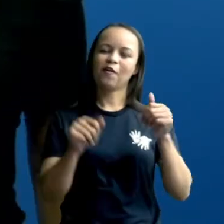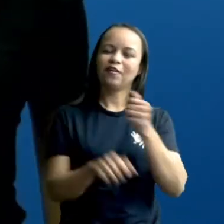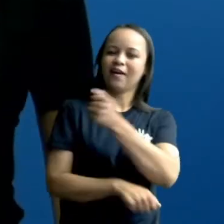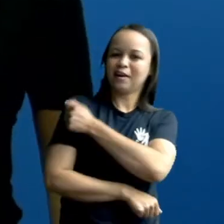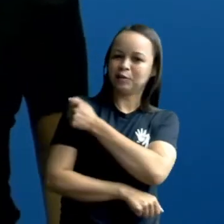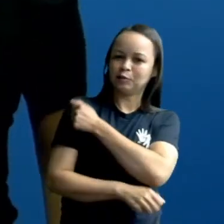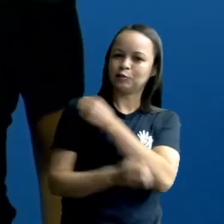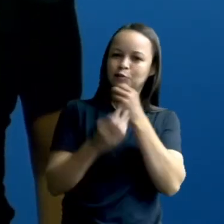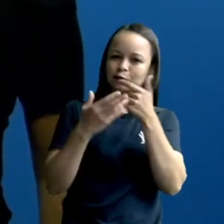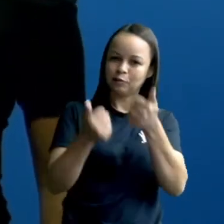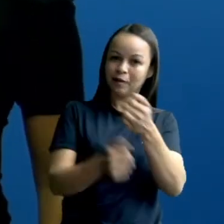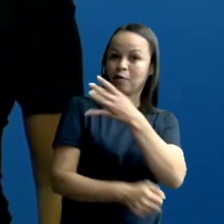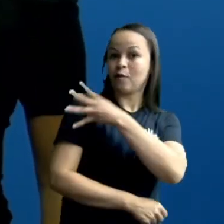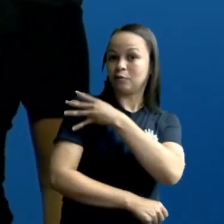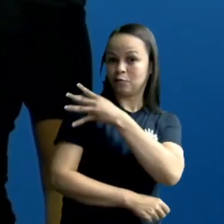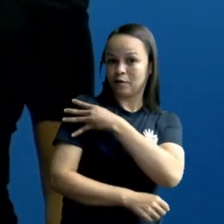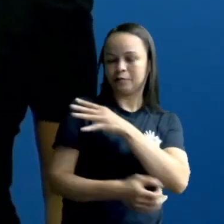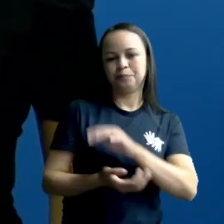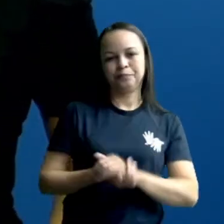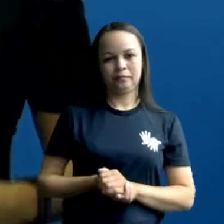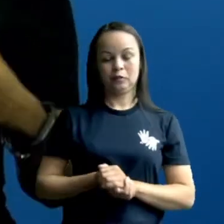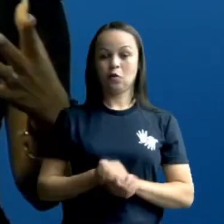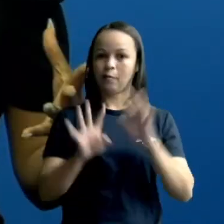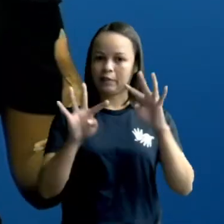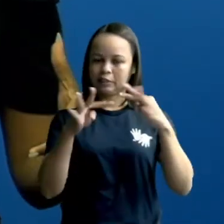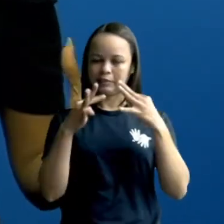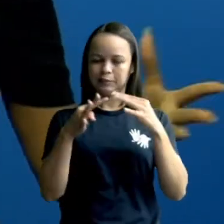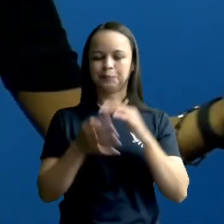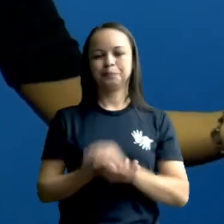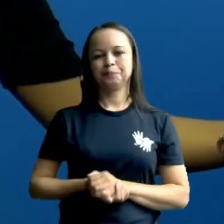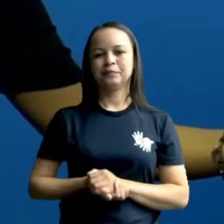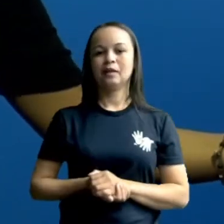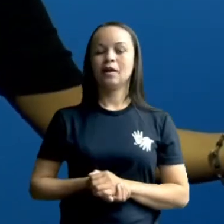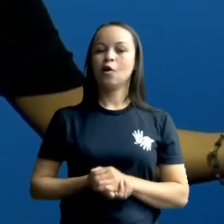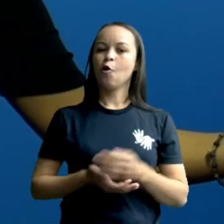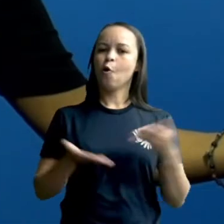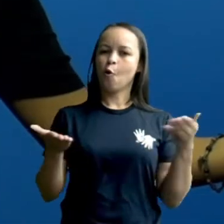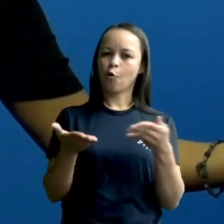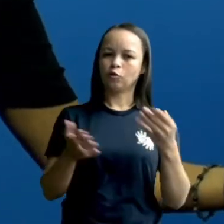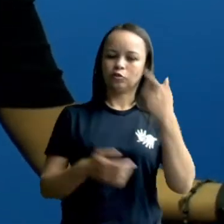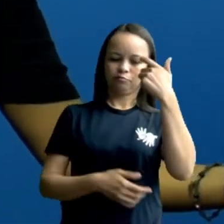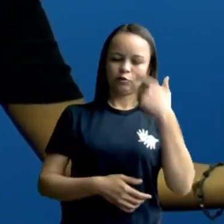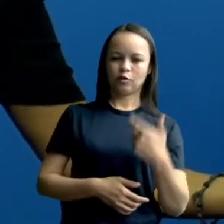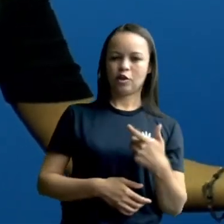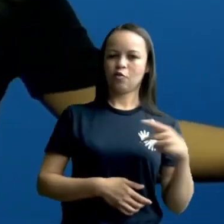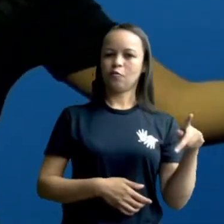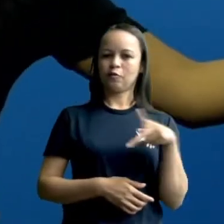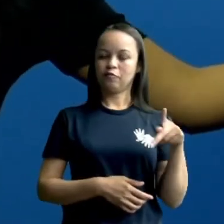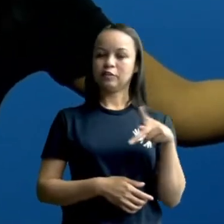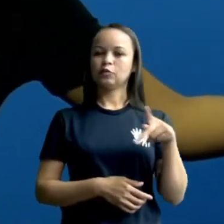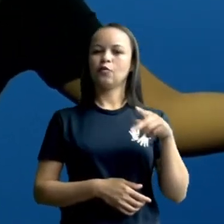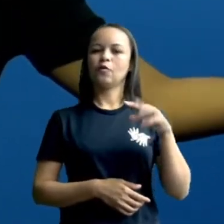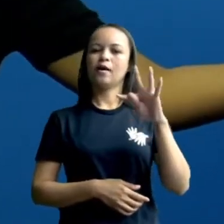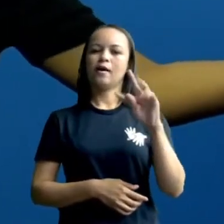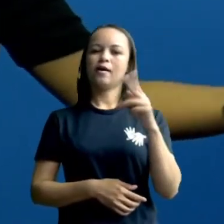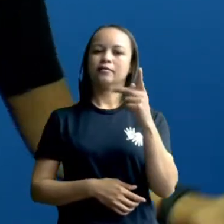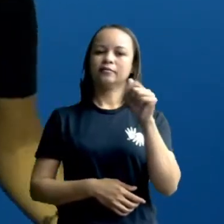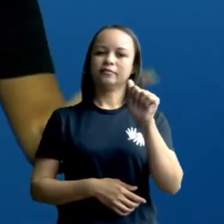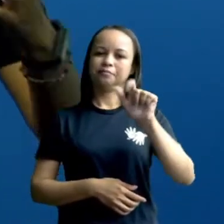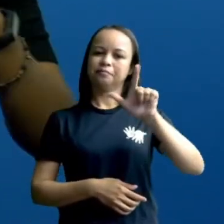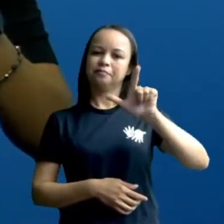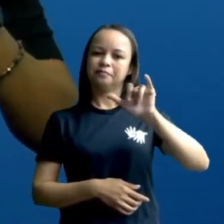pessoal, tudo bem? Quarto ano? Vê só, hoje é eu que vou dar aula para vocês, professora